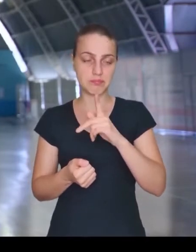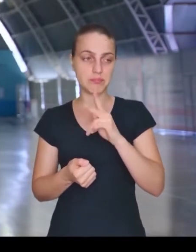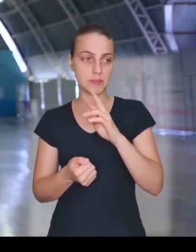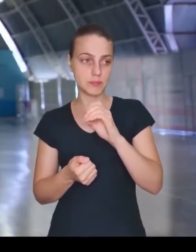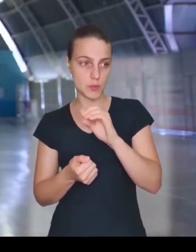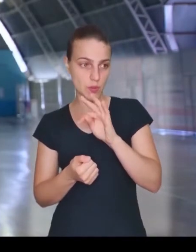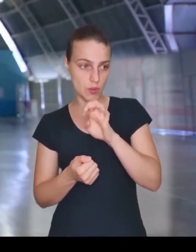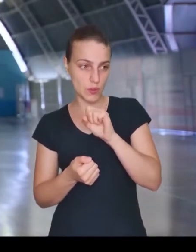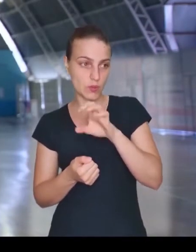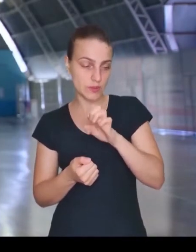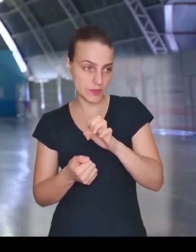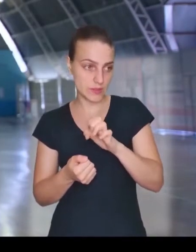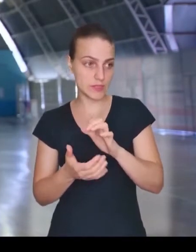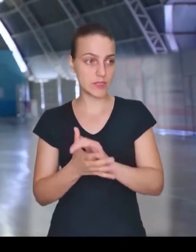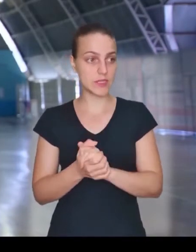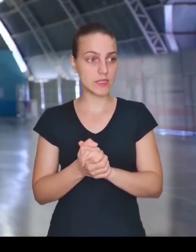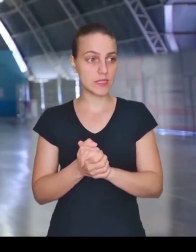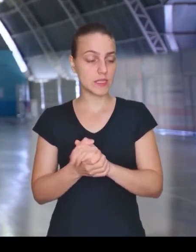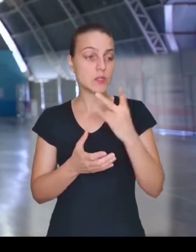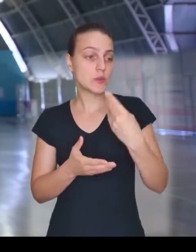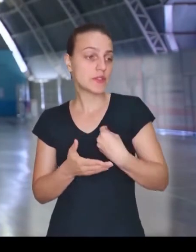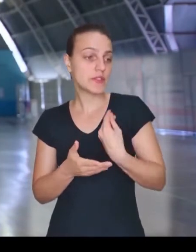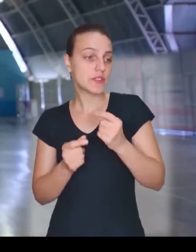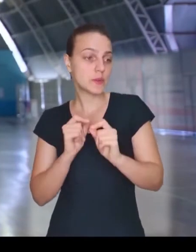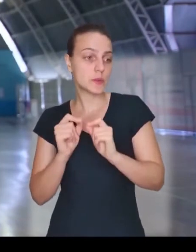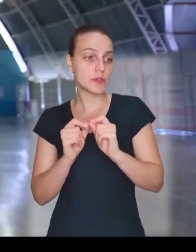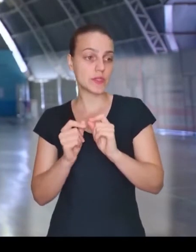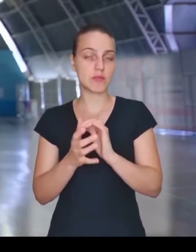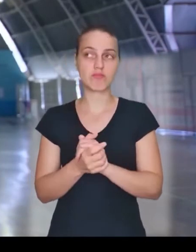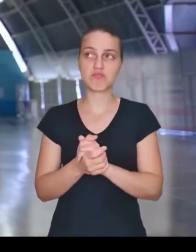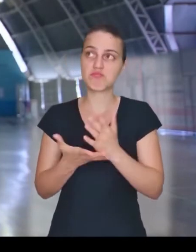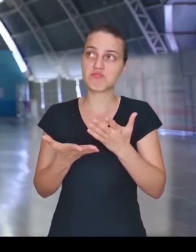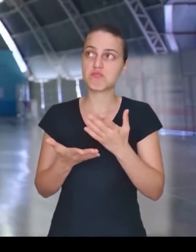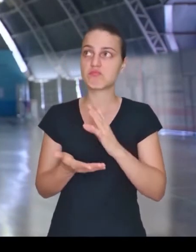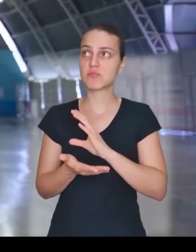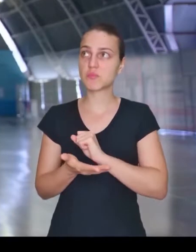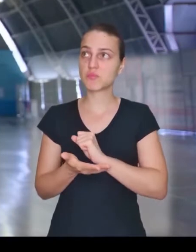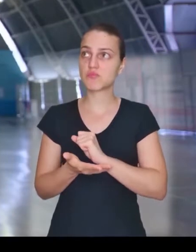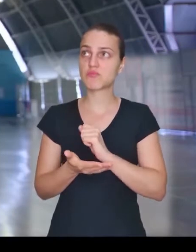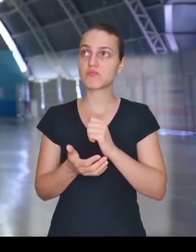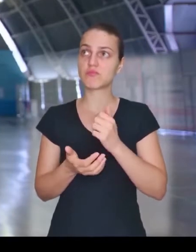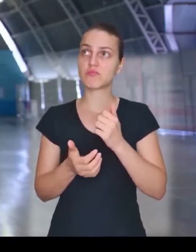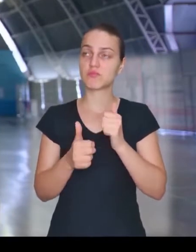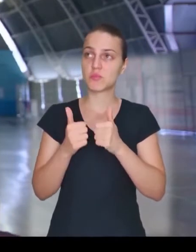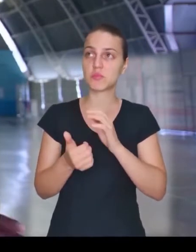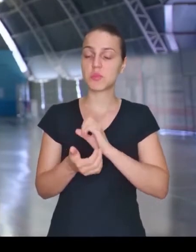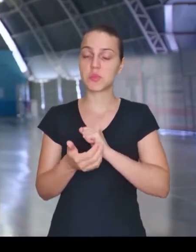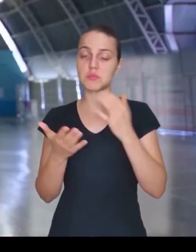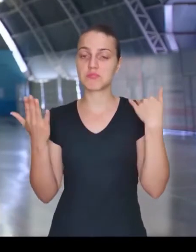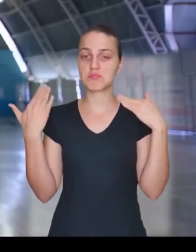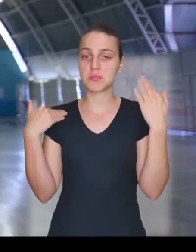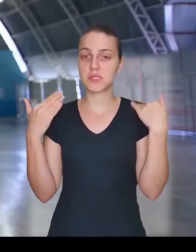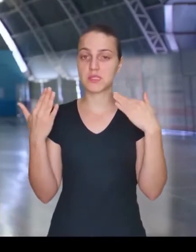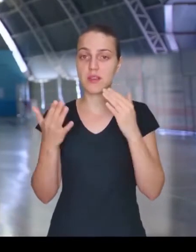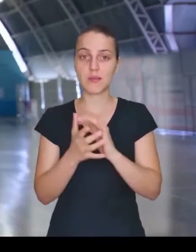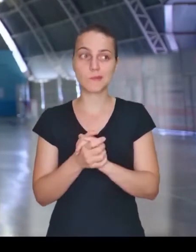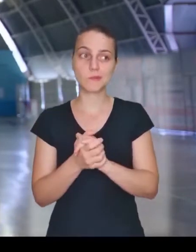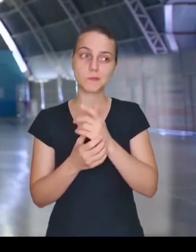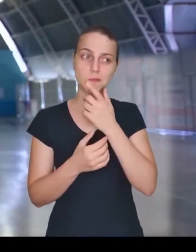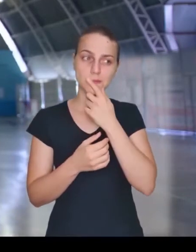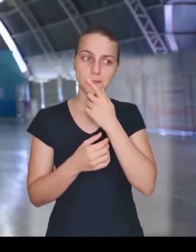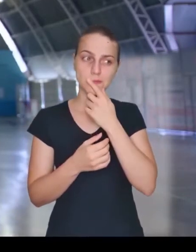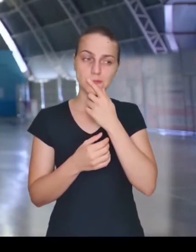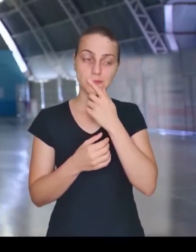passear. Ele, o que você acha de jogar vôlei? Eu falei, para mim é novo, vamos tentar. Não tinha nada a perder, já tinha perdido na